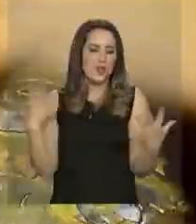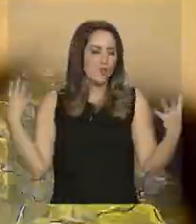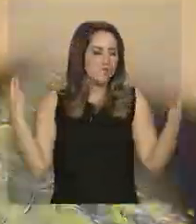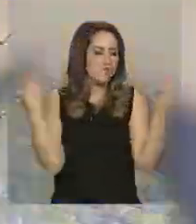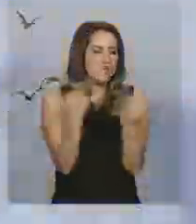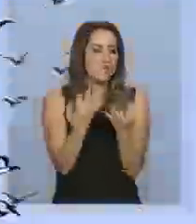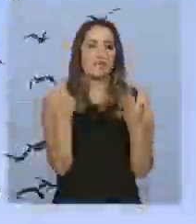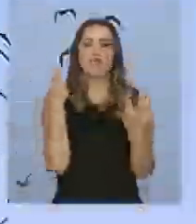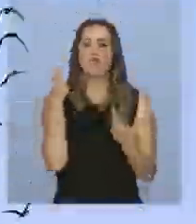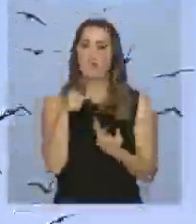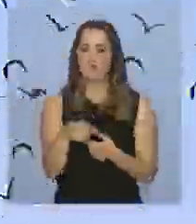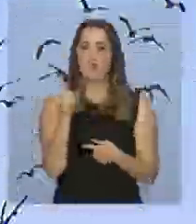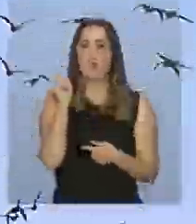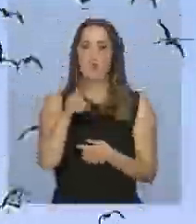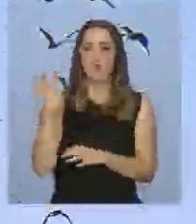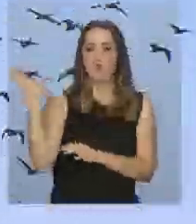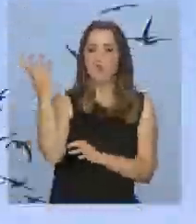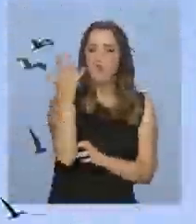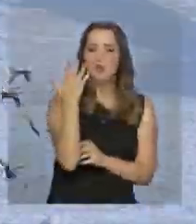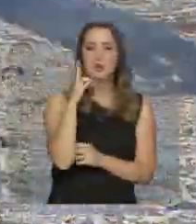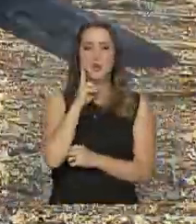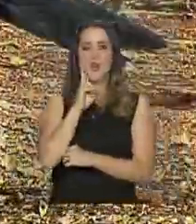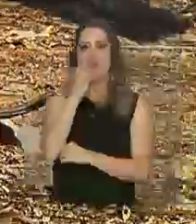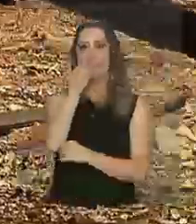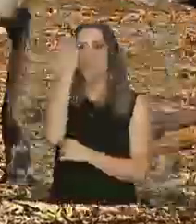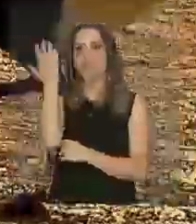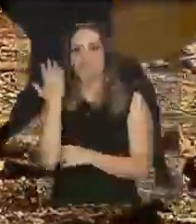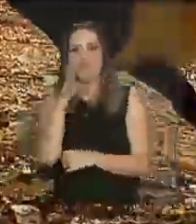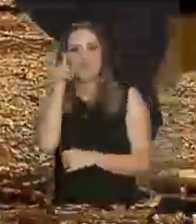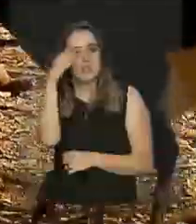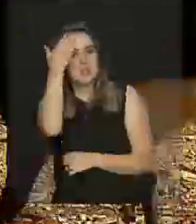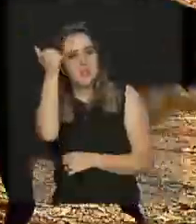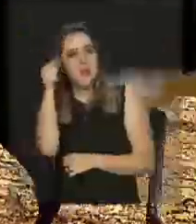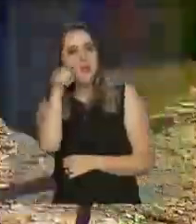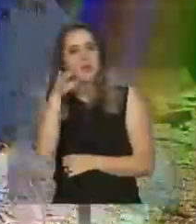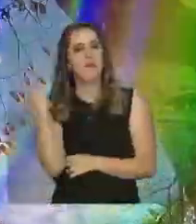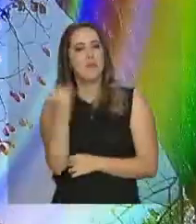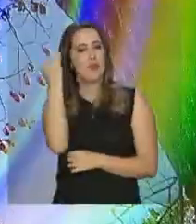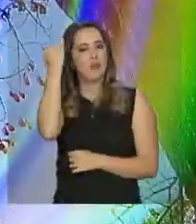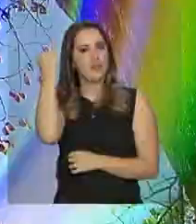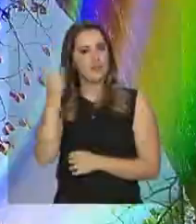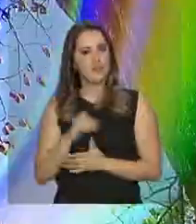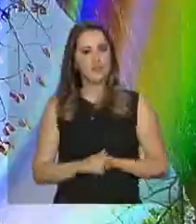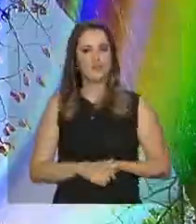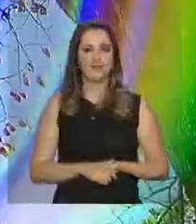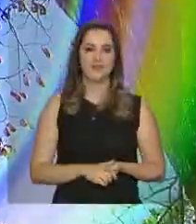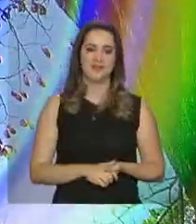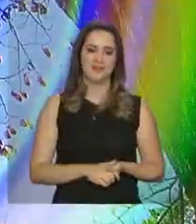natureza. É uma maneira de ver diferente, saber que isso também tem valor.